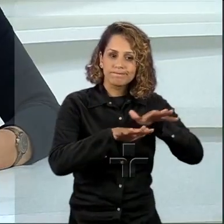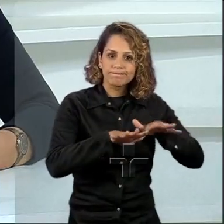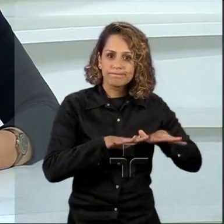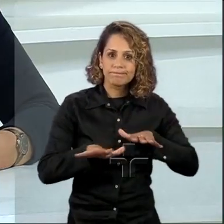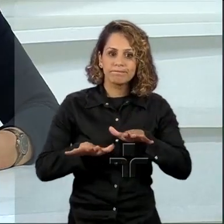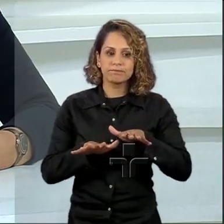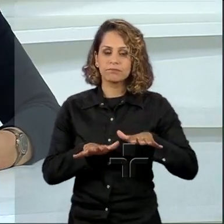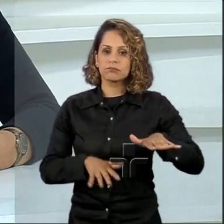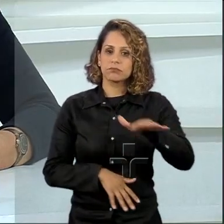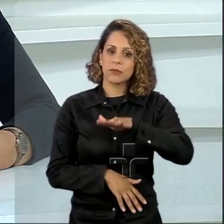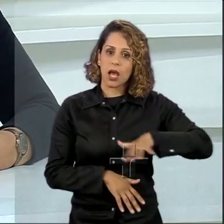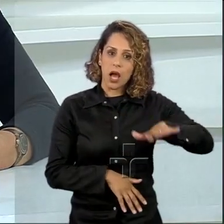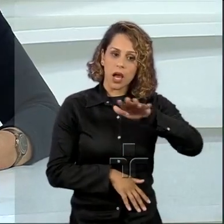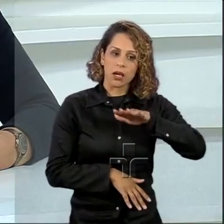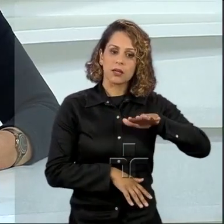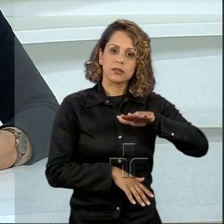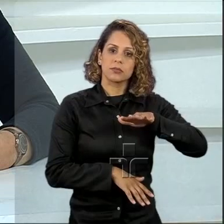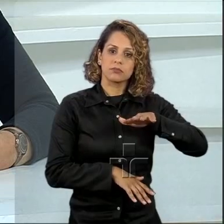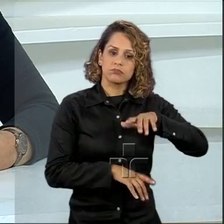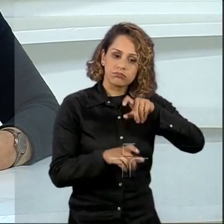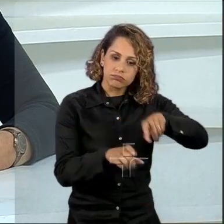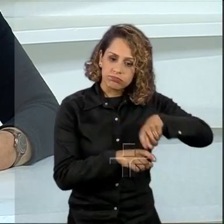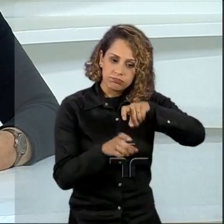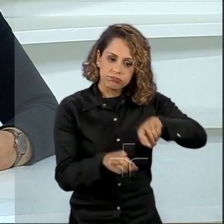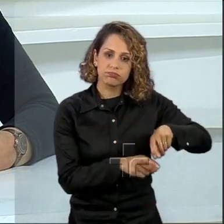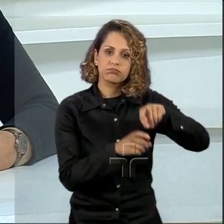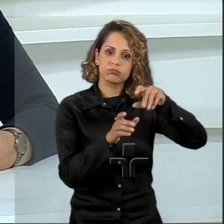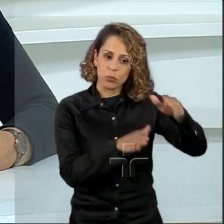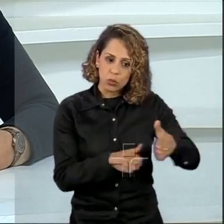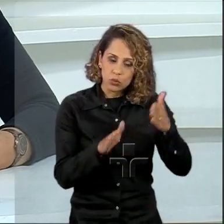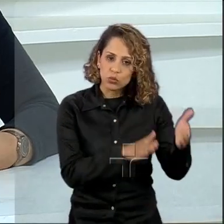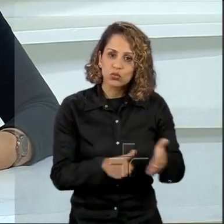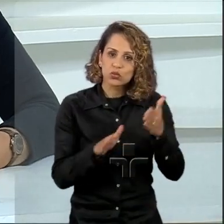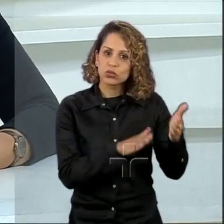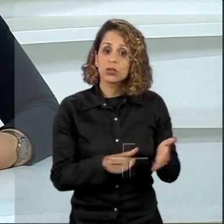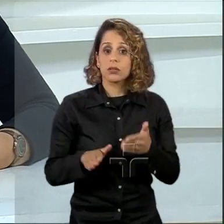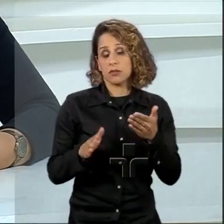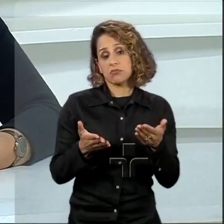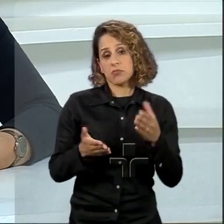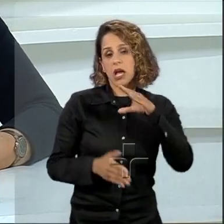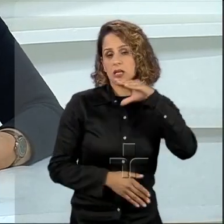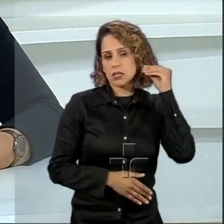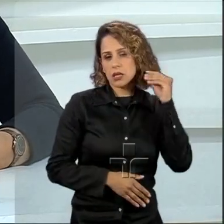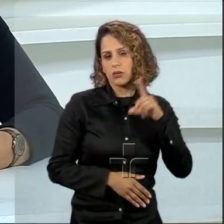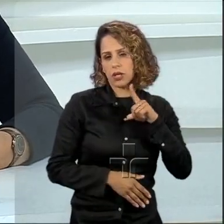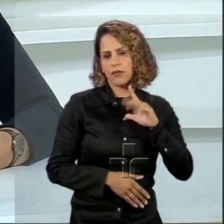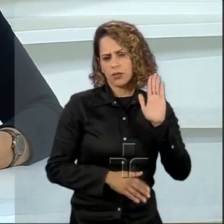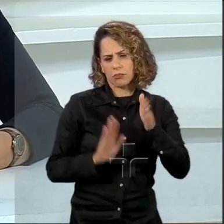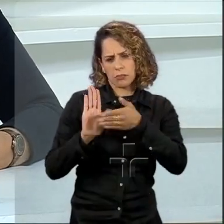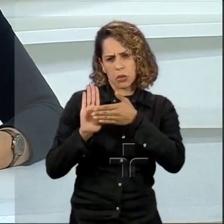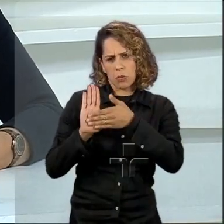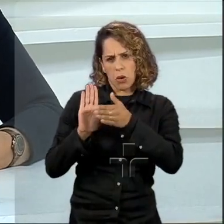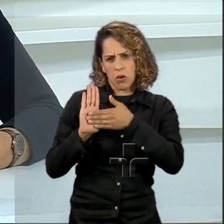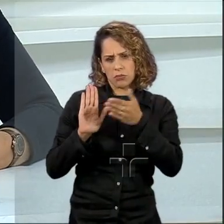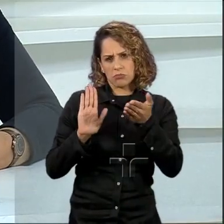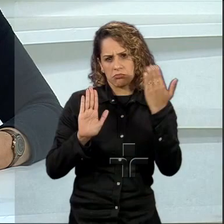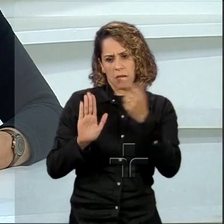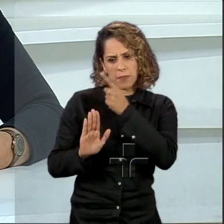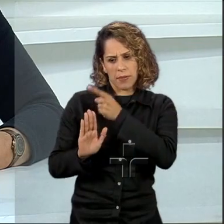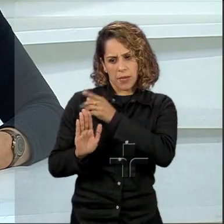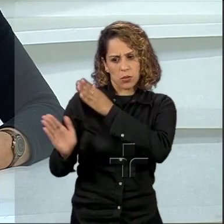do setor produtivo, né? O Ciro fez muitas propostas ao longo do primeiro turno.